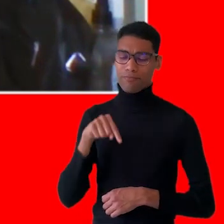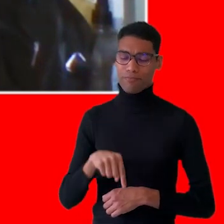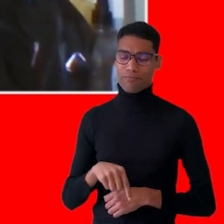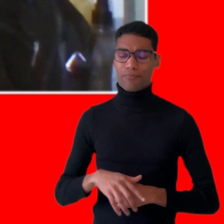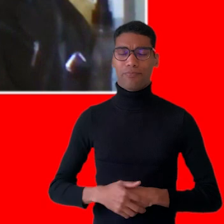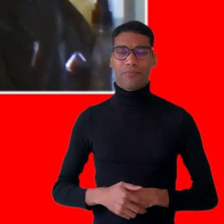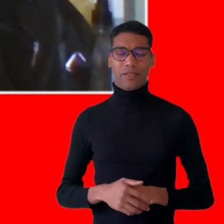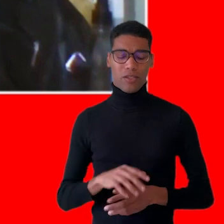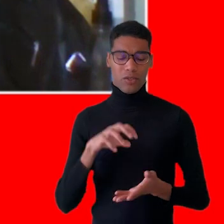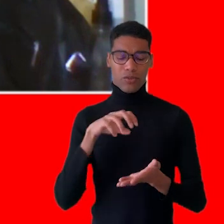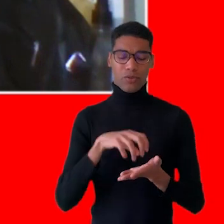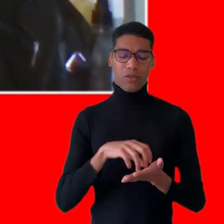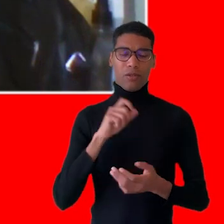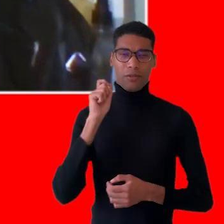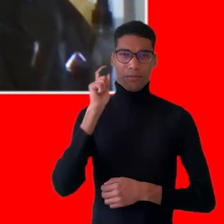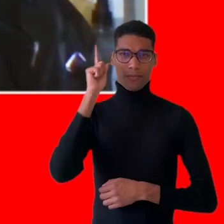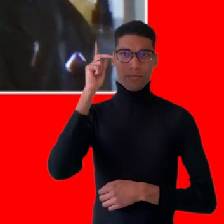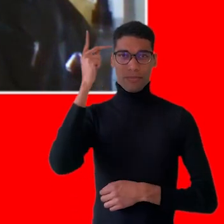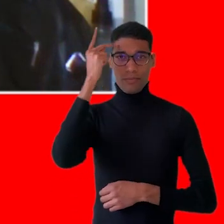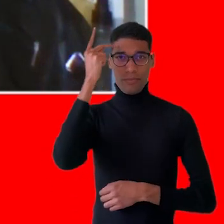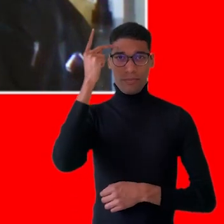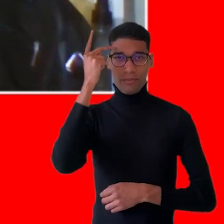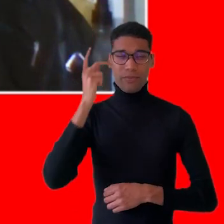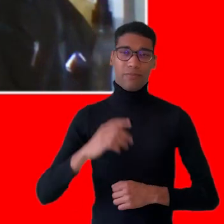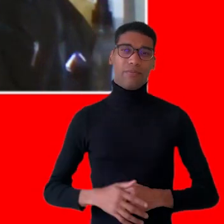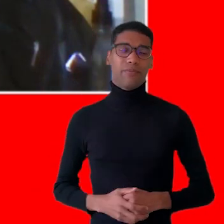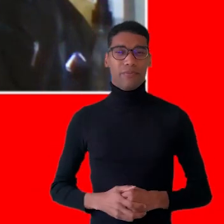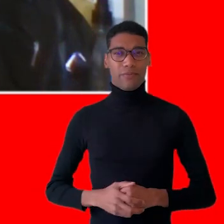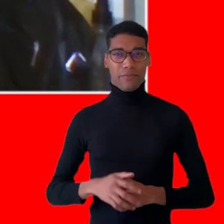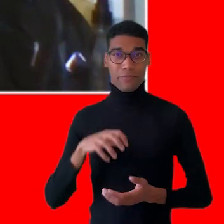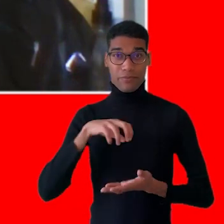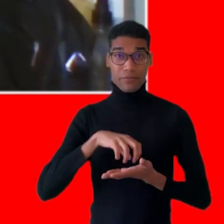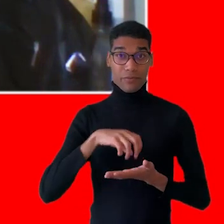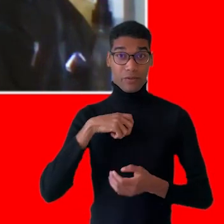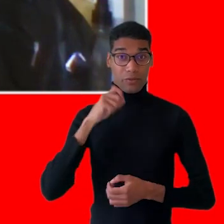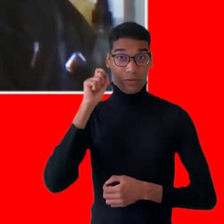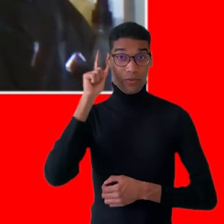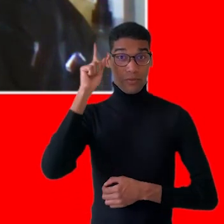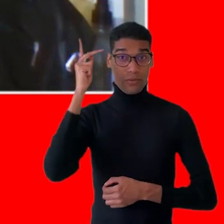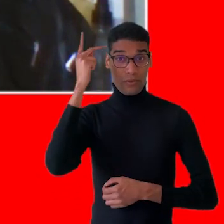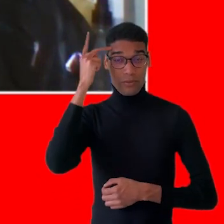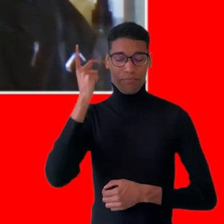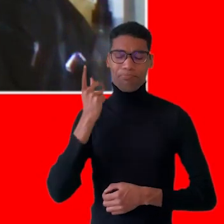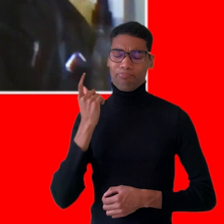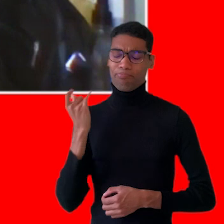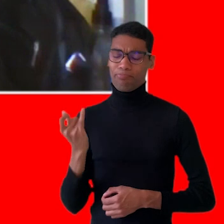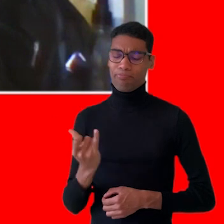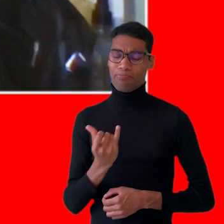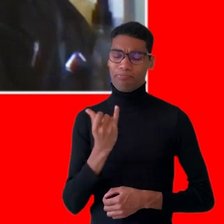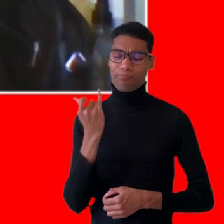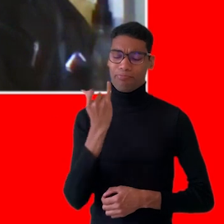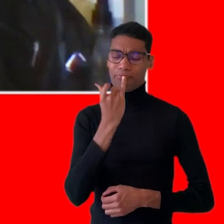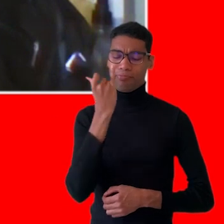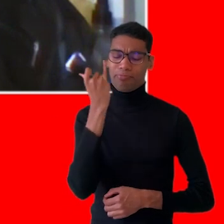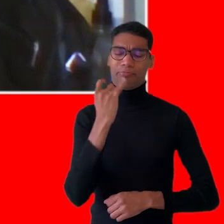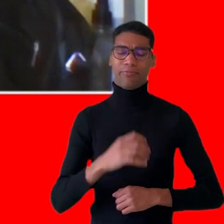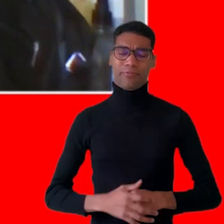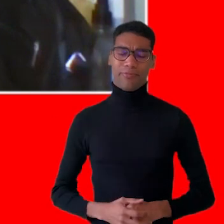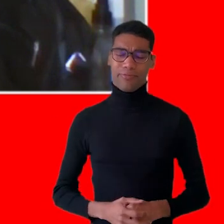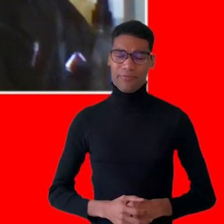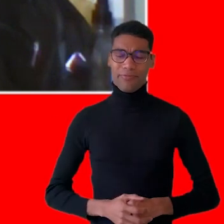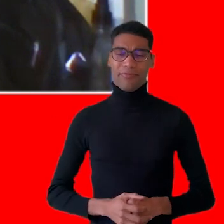aqui no Centro Cultural São Paulo. Centro Cultural São Paulo, que para mim é um ícone, né,